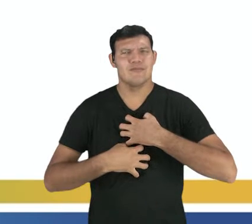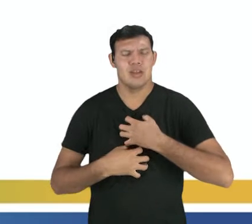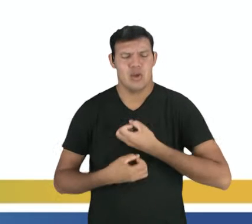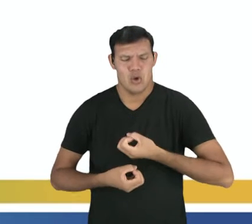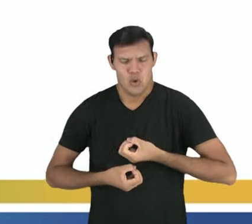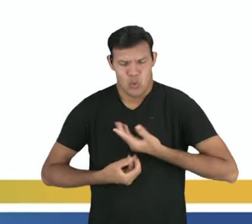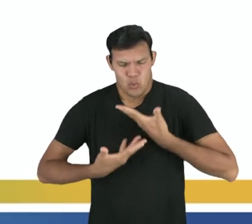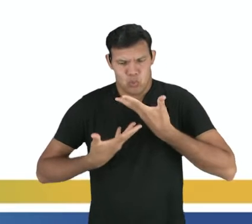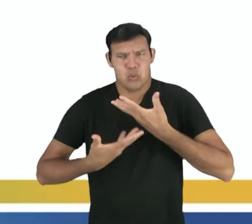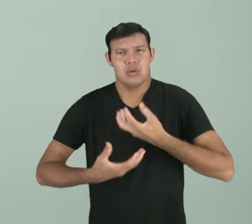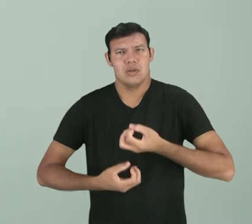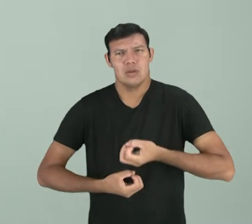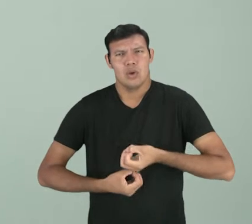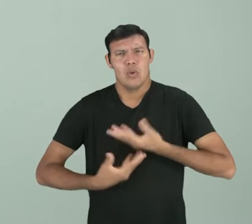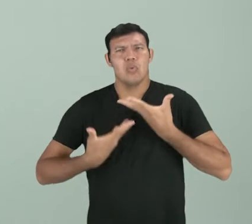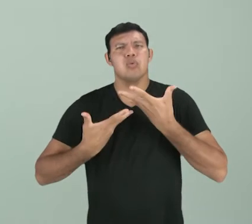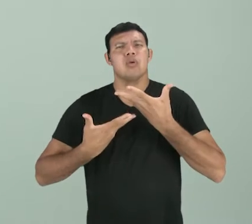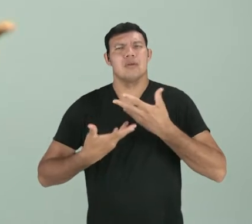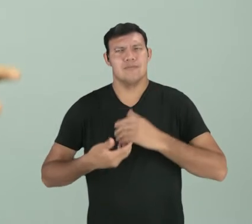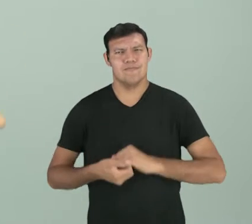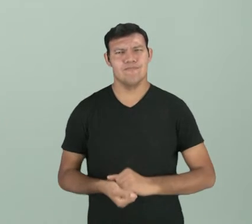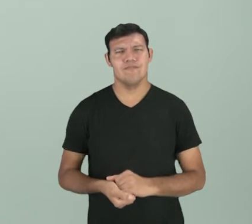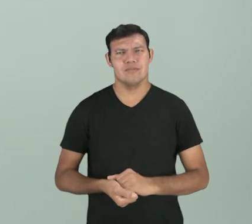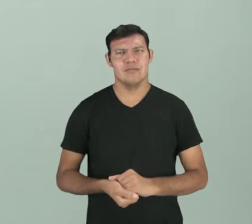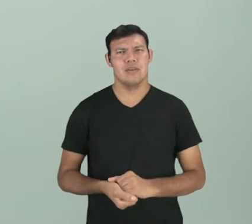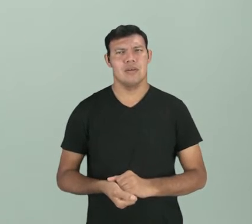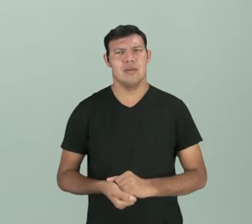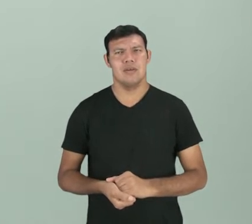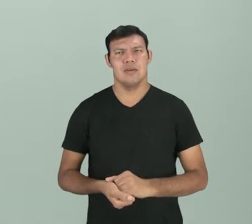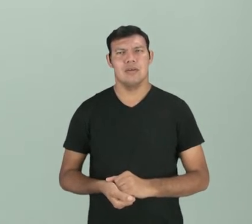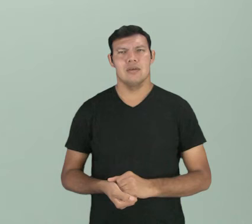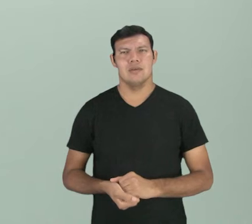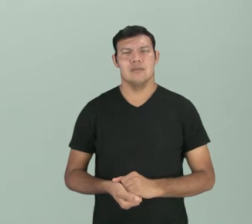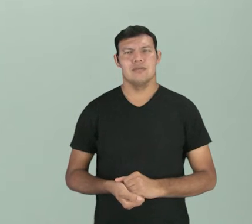para o poema, né, para os contos, essa parte mais